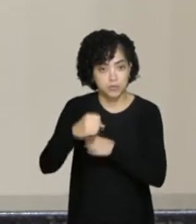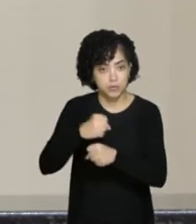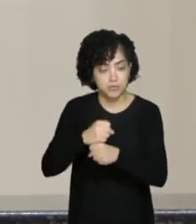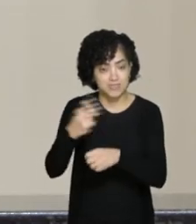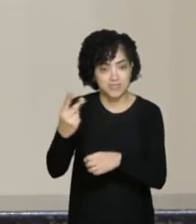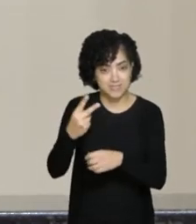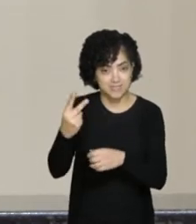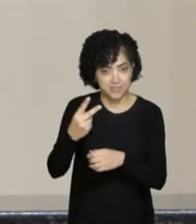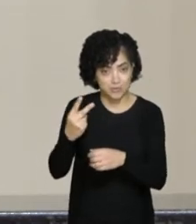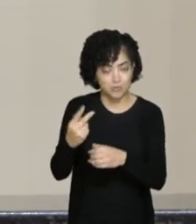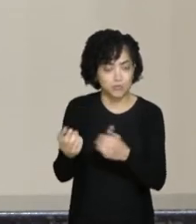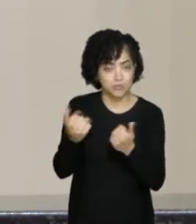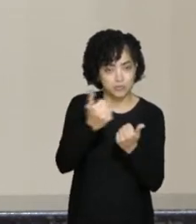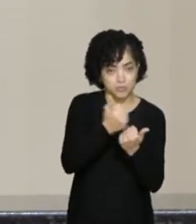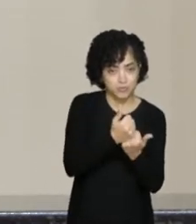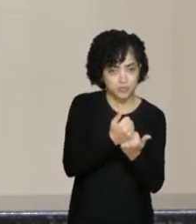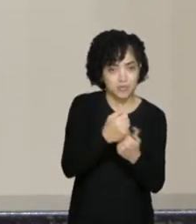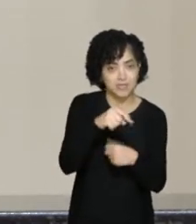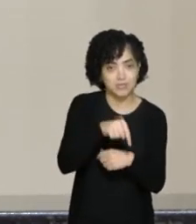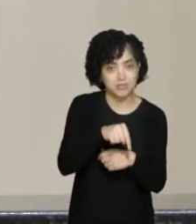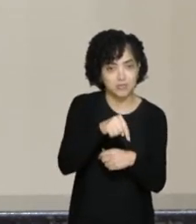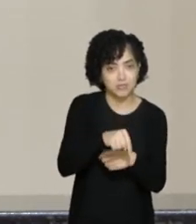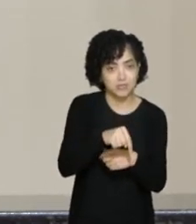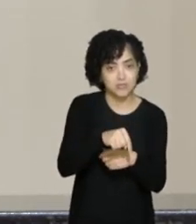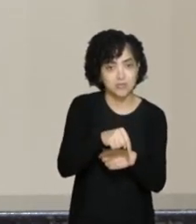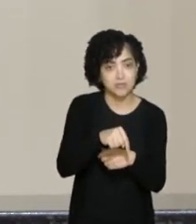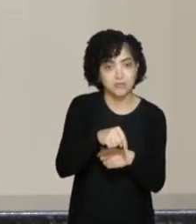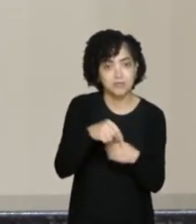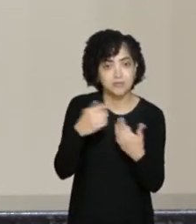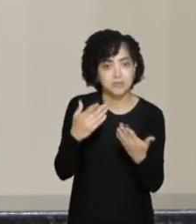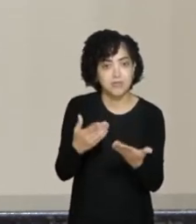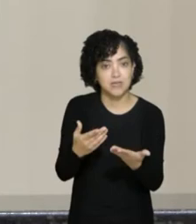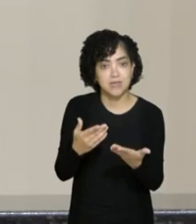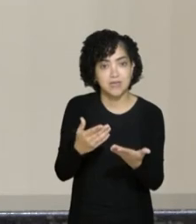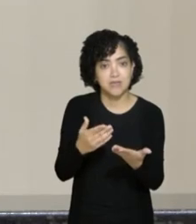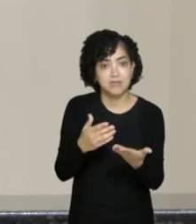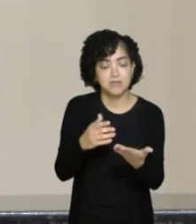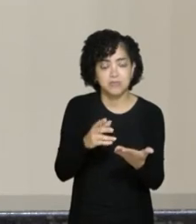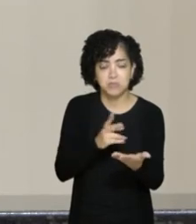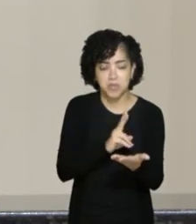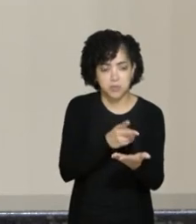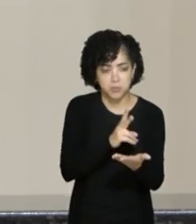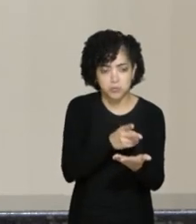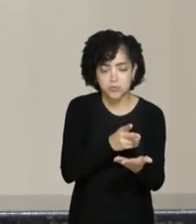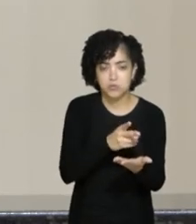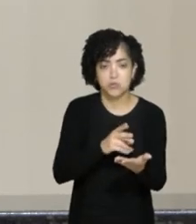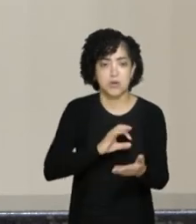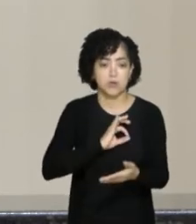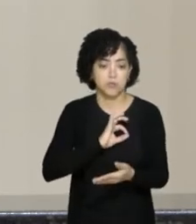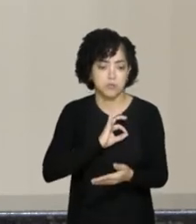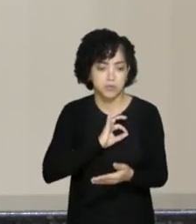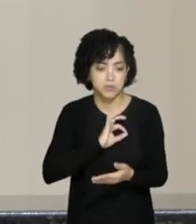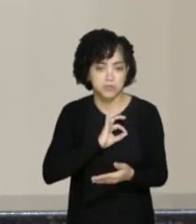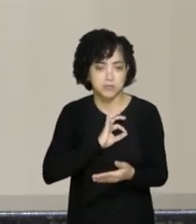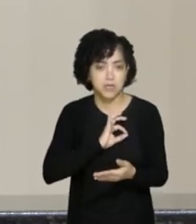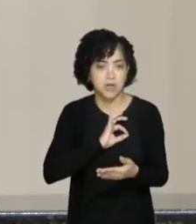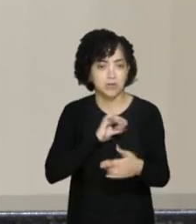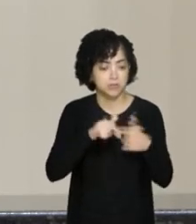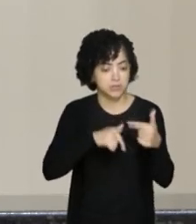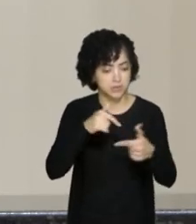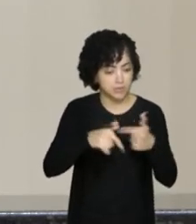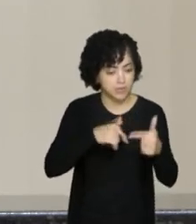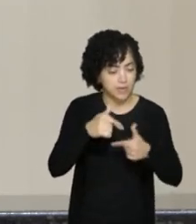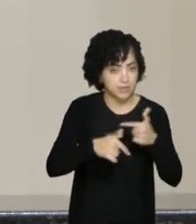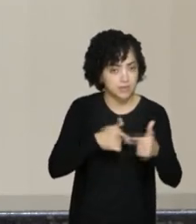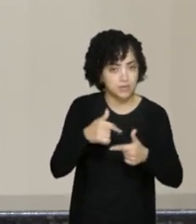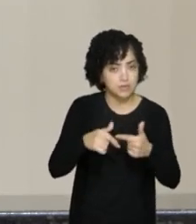suplente aqui. E achei que era para mim seguir minha carreira policial e deixar de